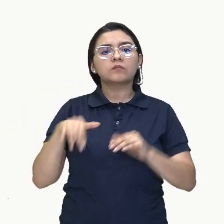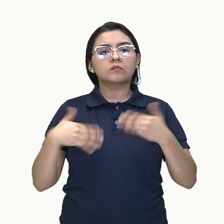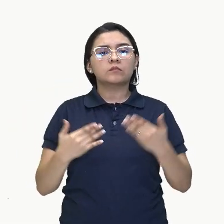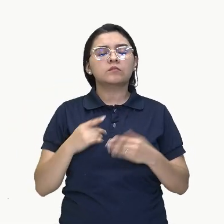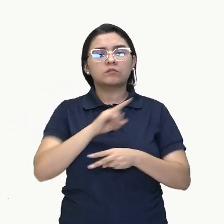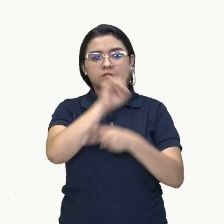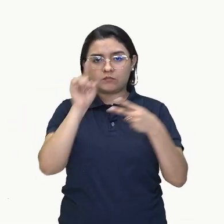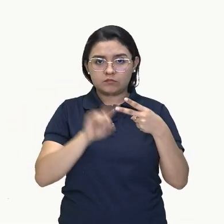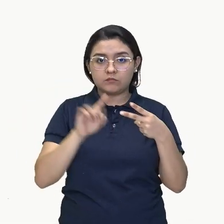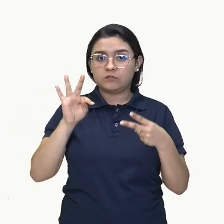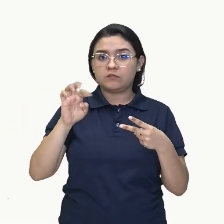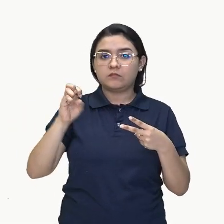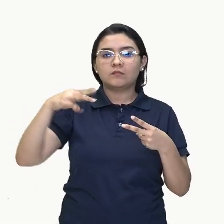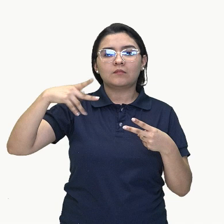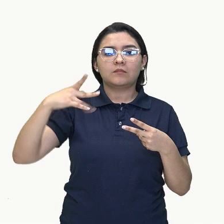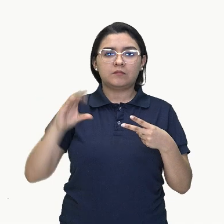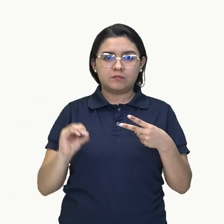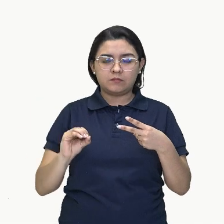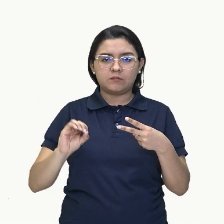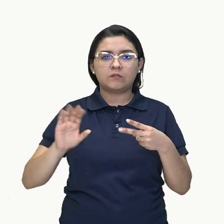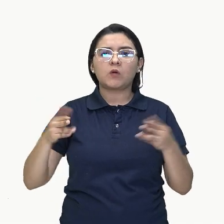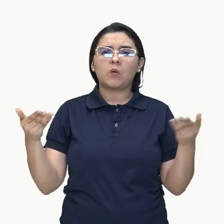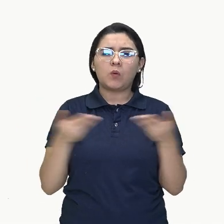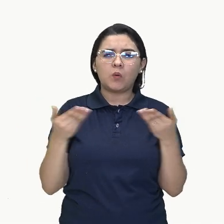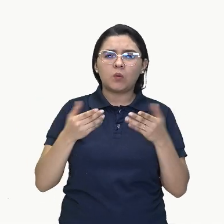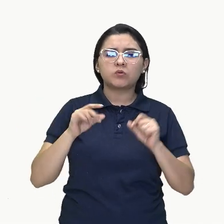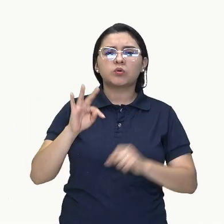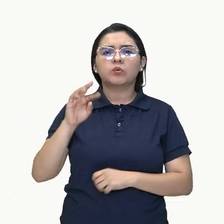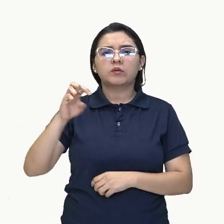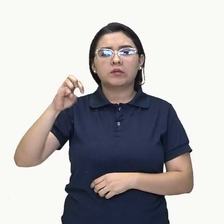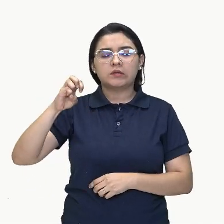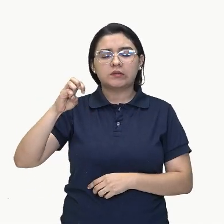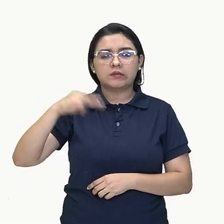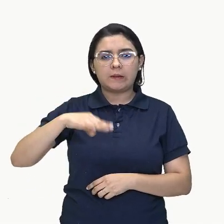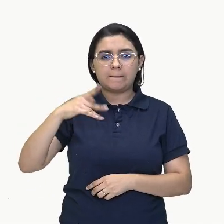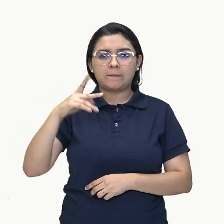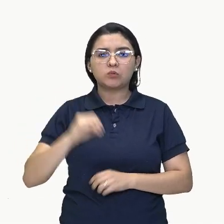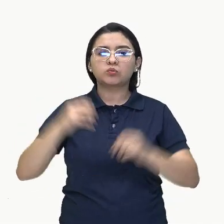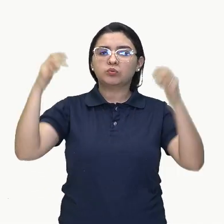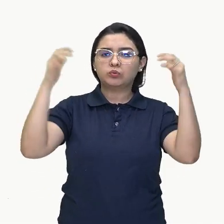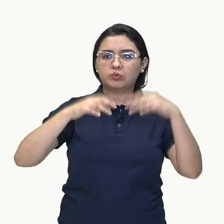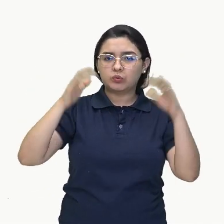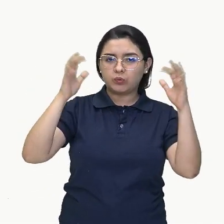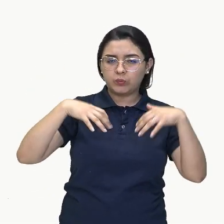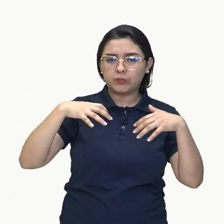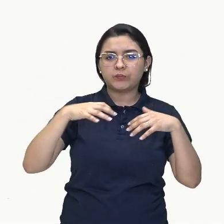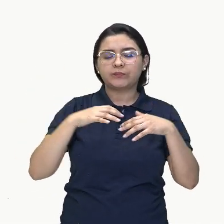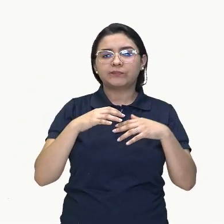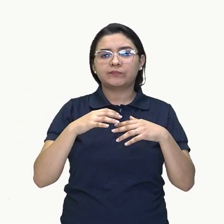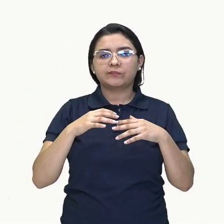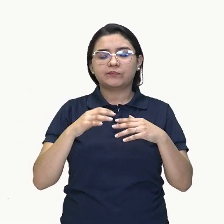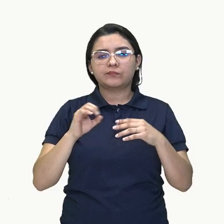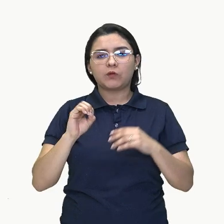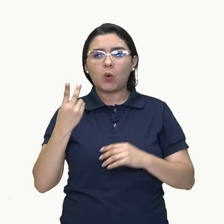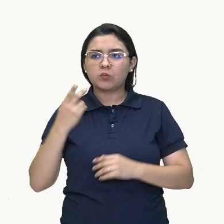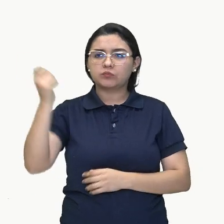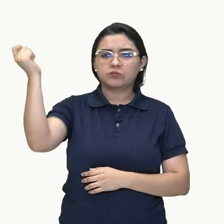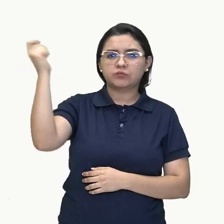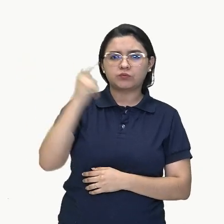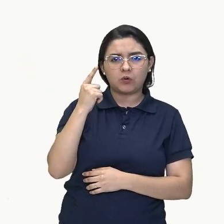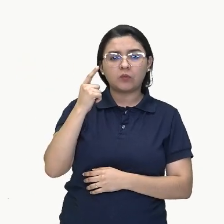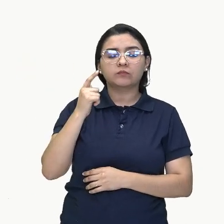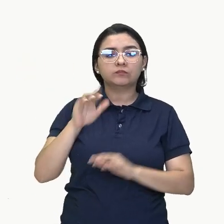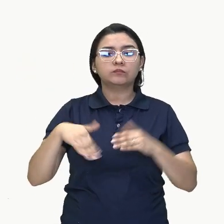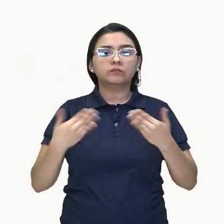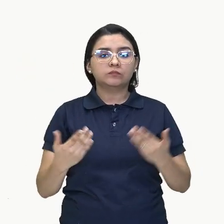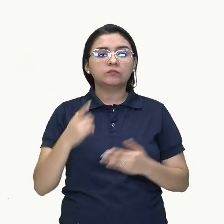vamos falar sobre o tempo, né? Hoje o tempo está chuvoso, o tempo está ensolarado. Aí